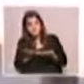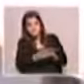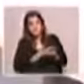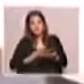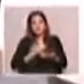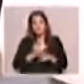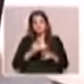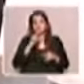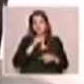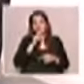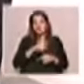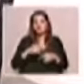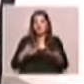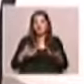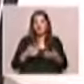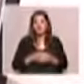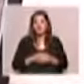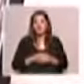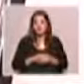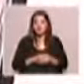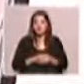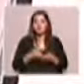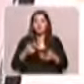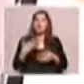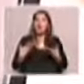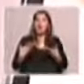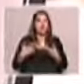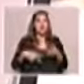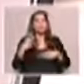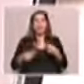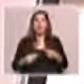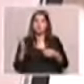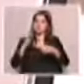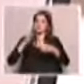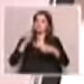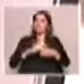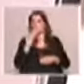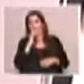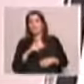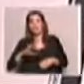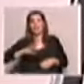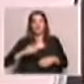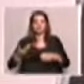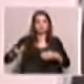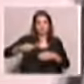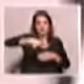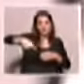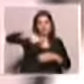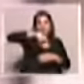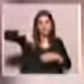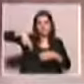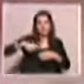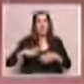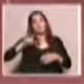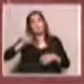ter, digamos, uma plenitude de sabor. Pois, mas de repente, João, surgiu esta moda de saltar a tampa ao queijo, não sei porquê. Comer à colherinha. Eu acho que